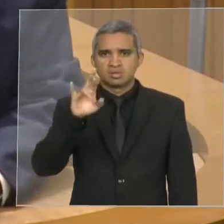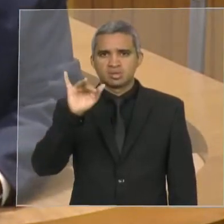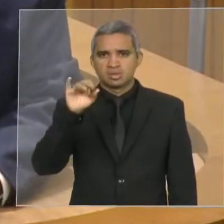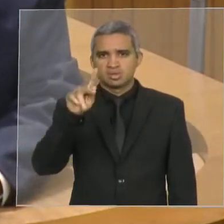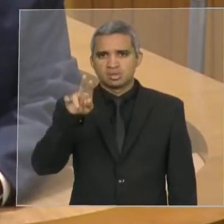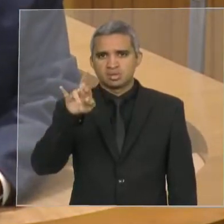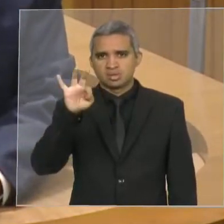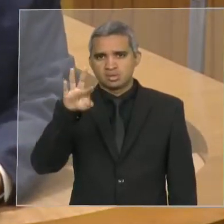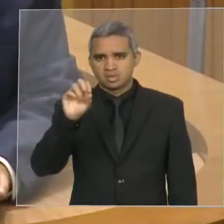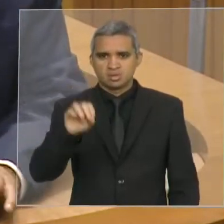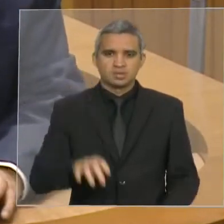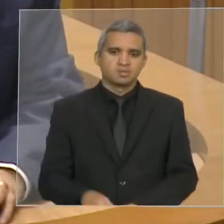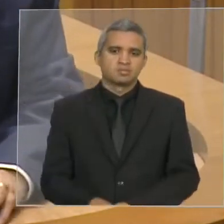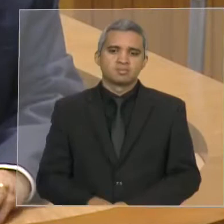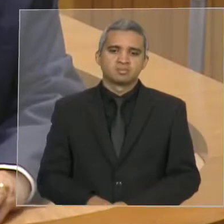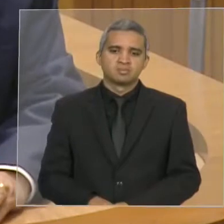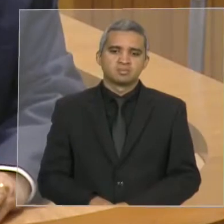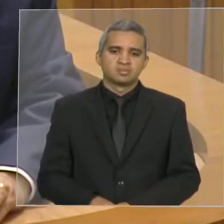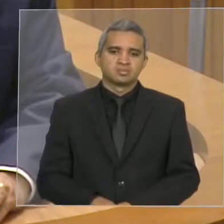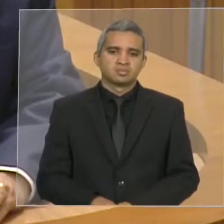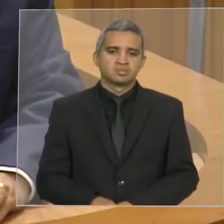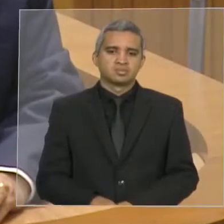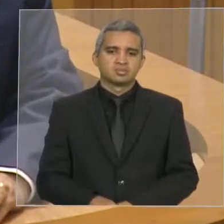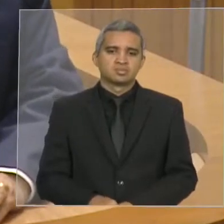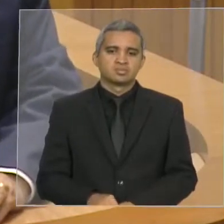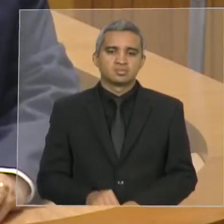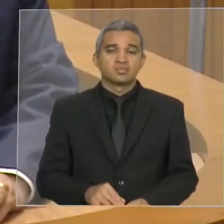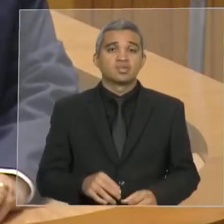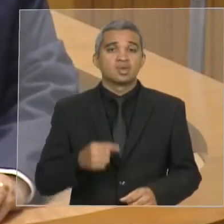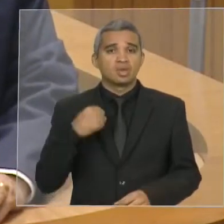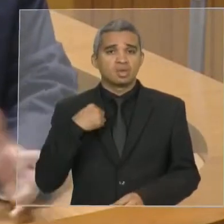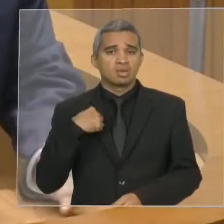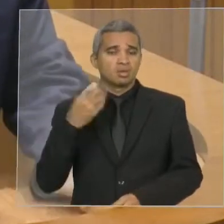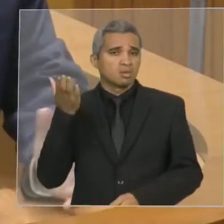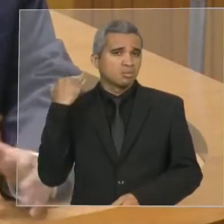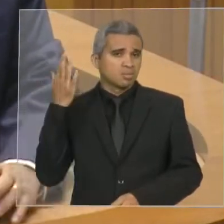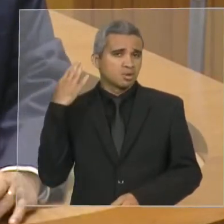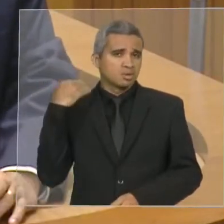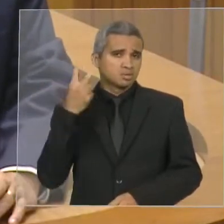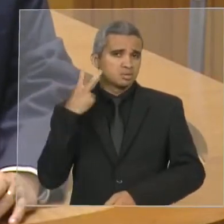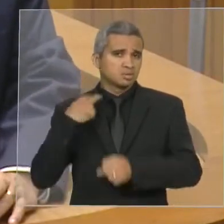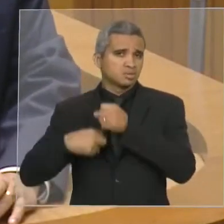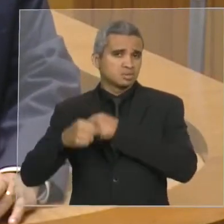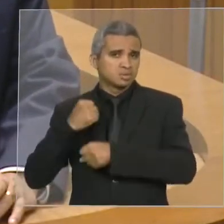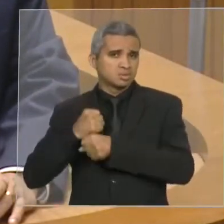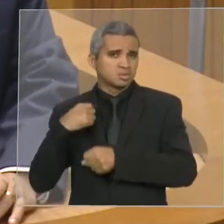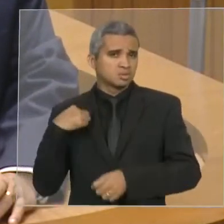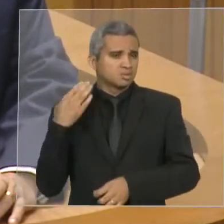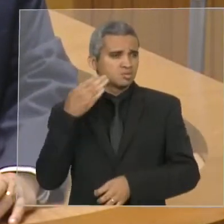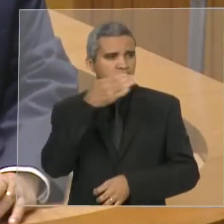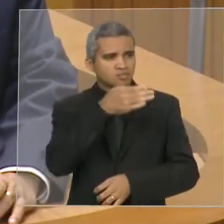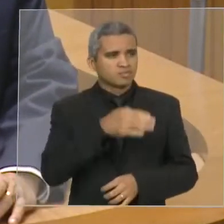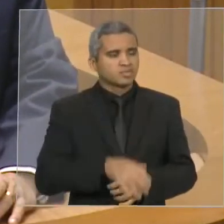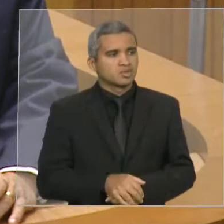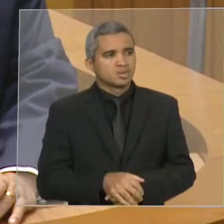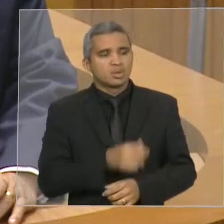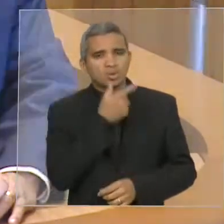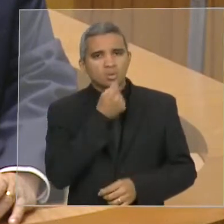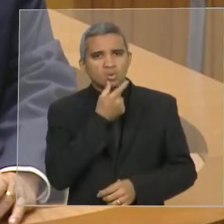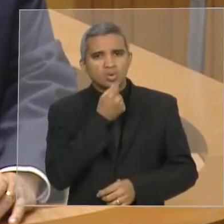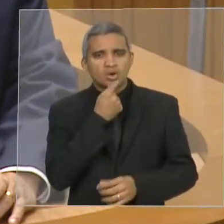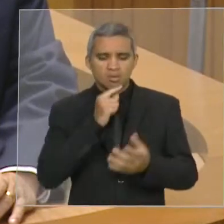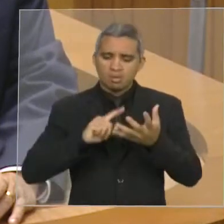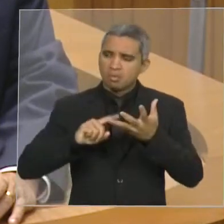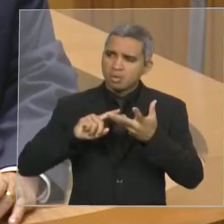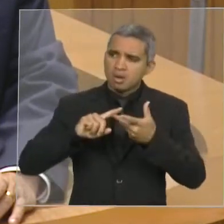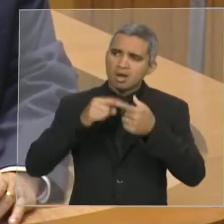prefeito na cidade e ele me levou até o hospital para que eu visse e ouvisse dele a reclamação da população no